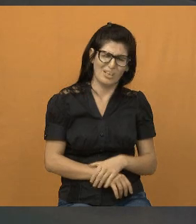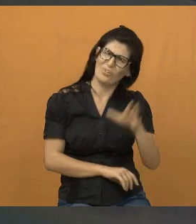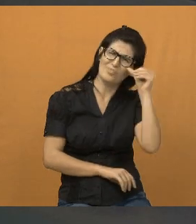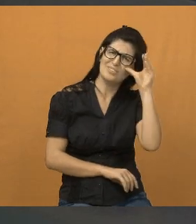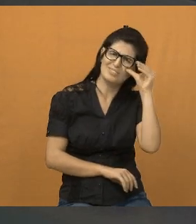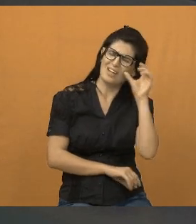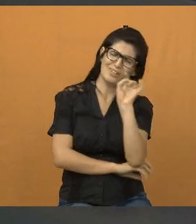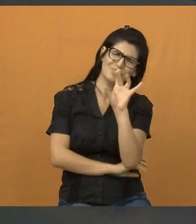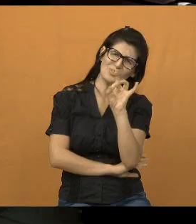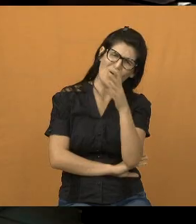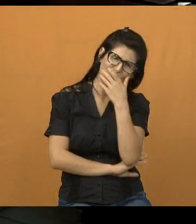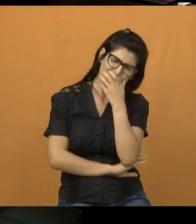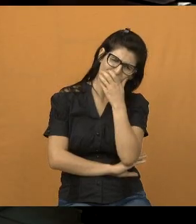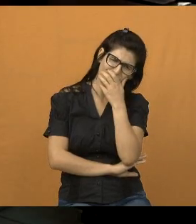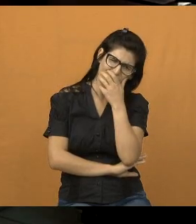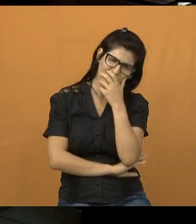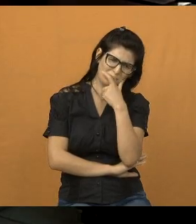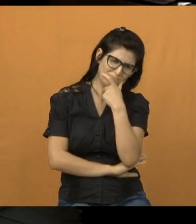curiosidade.